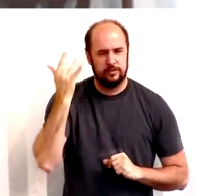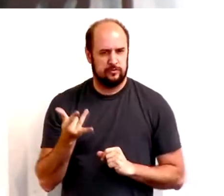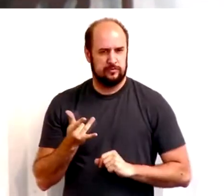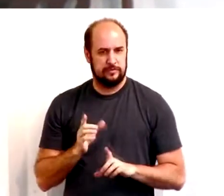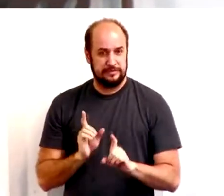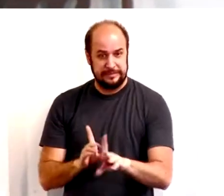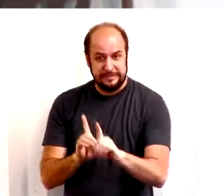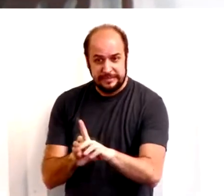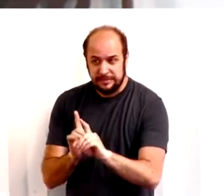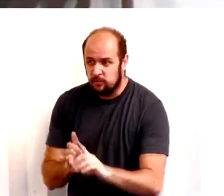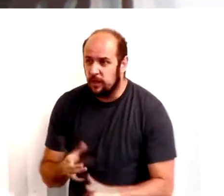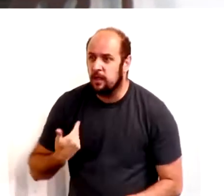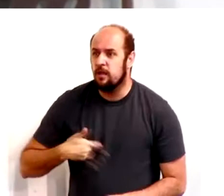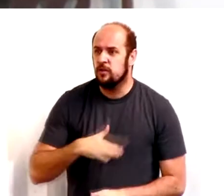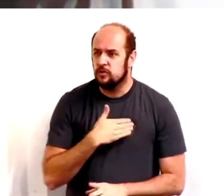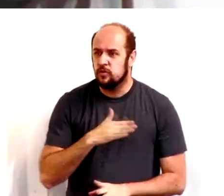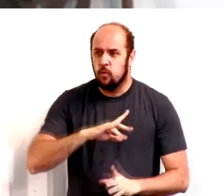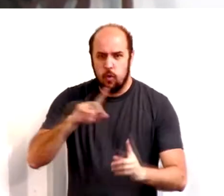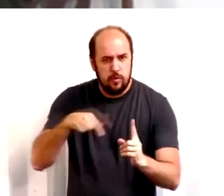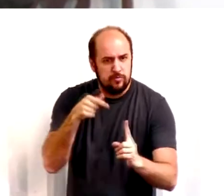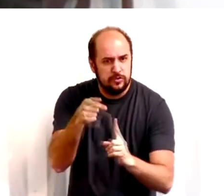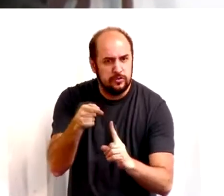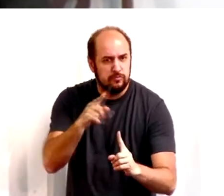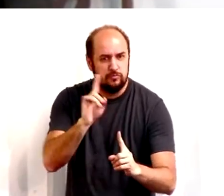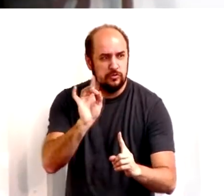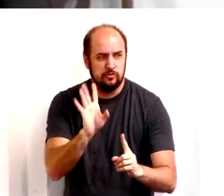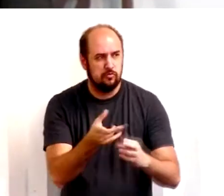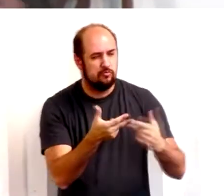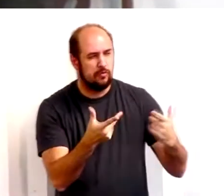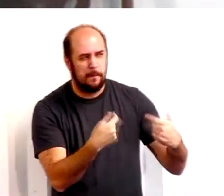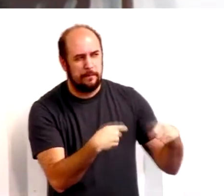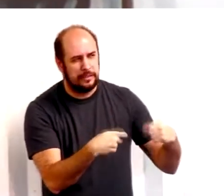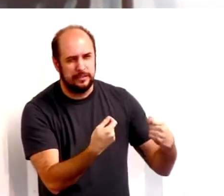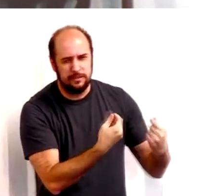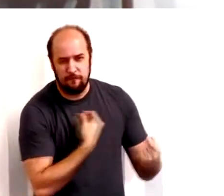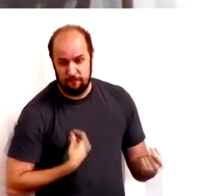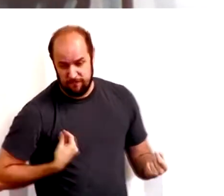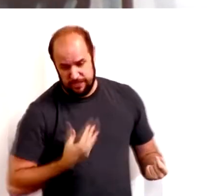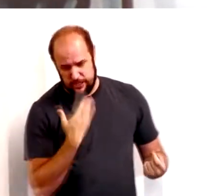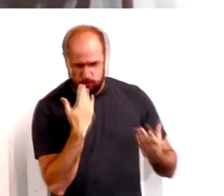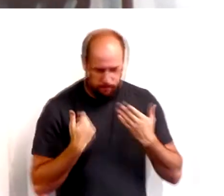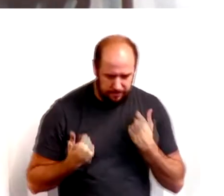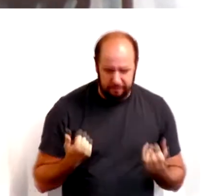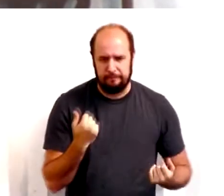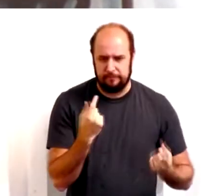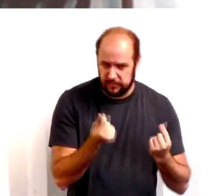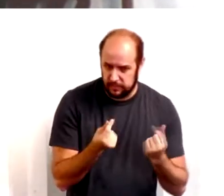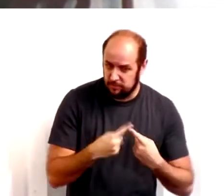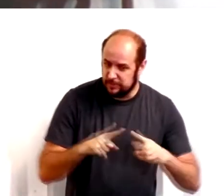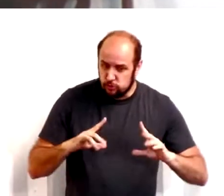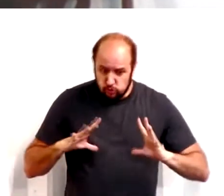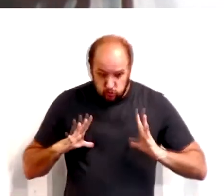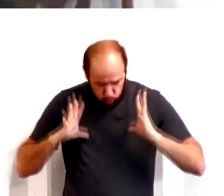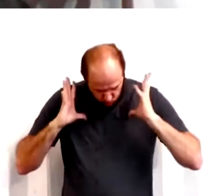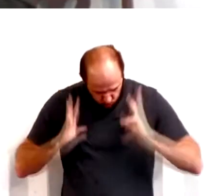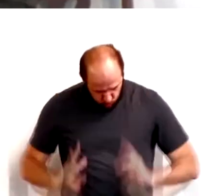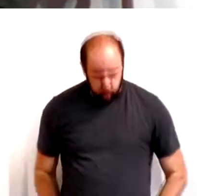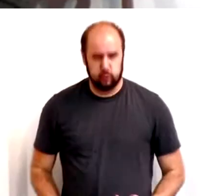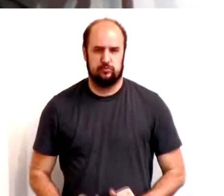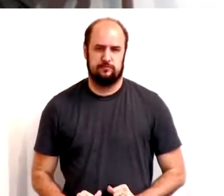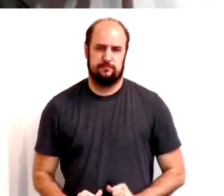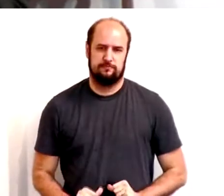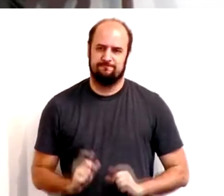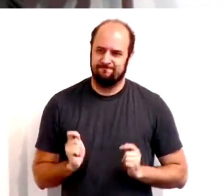discipulado, ele não visa apenas ajudar em uma necessidade, mas em todas as necessidades, para